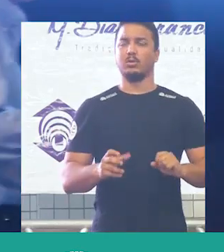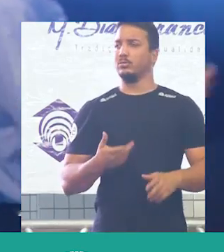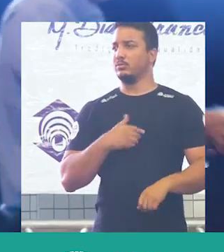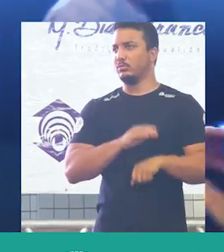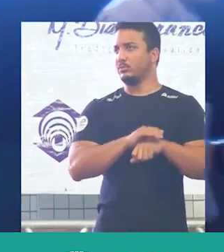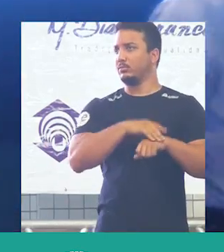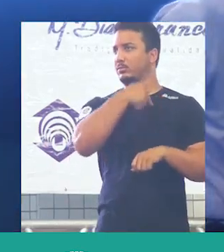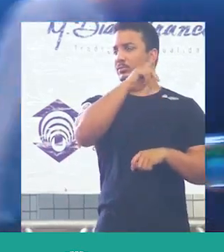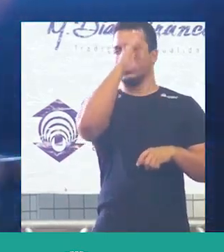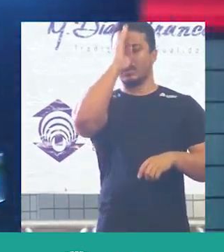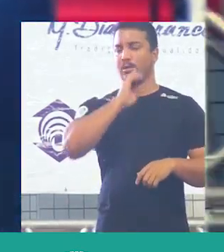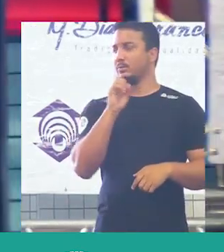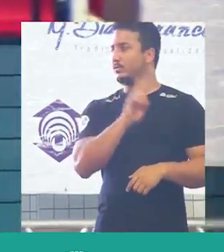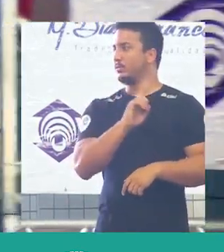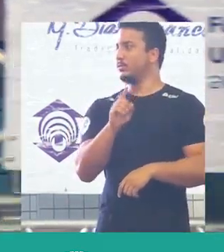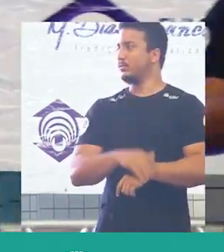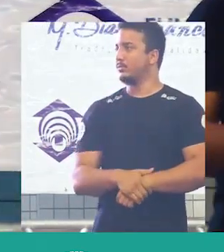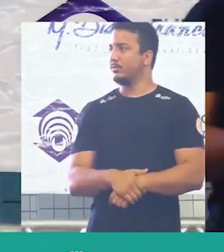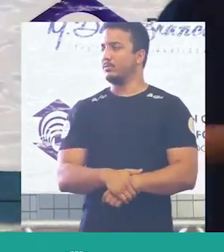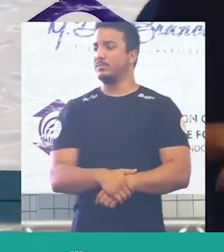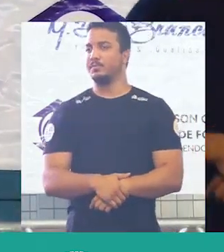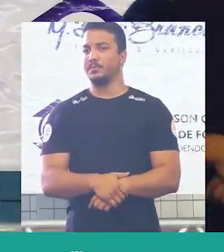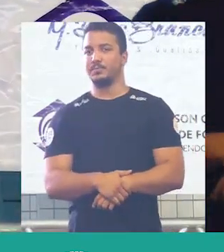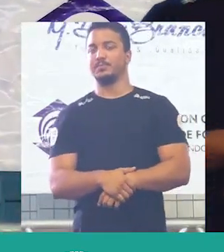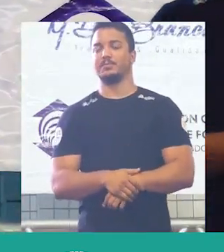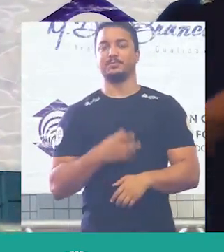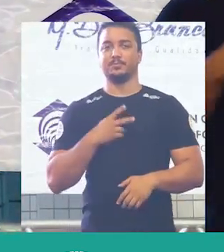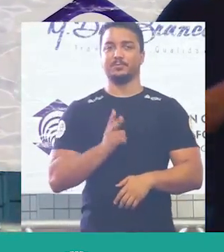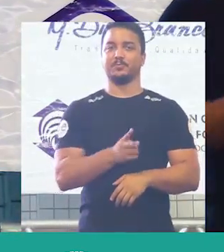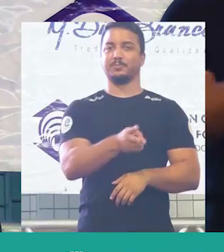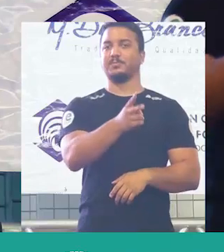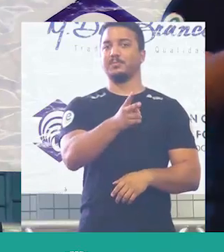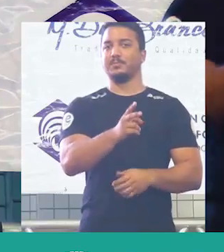fazer propaganda de graça comigo, é? É doido? Vamos em frente.